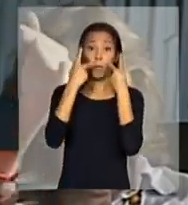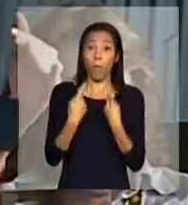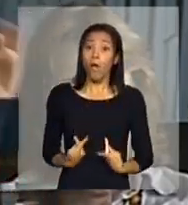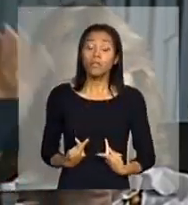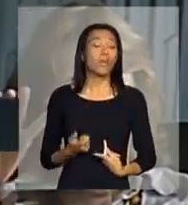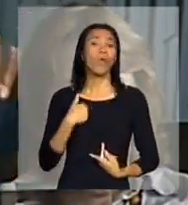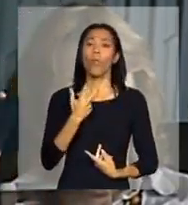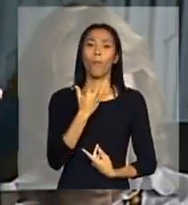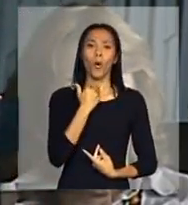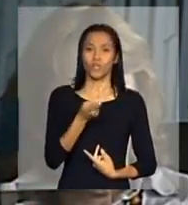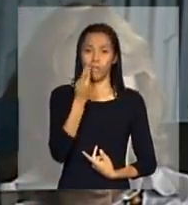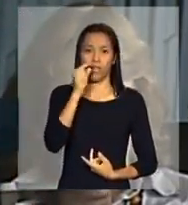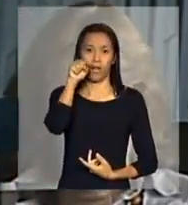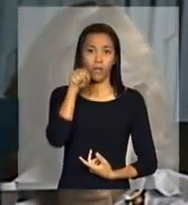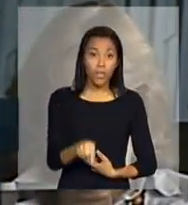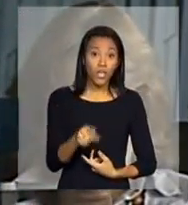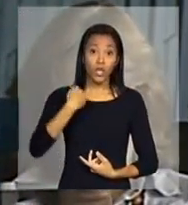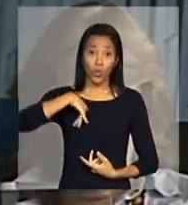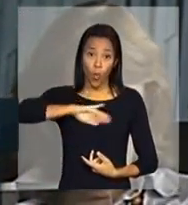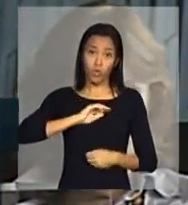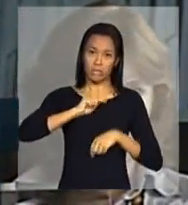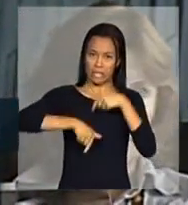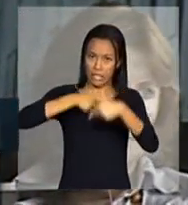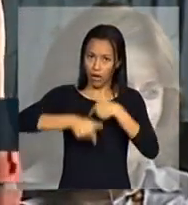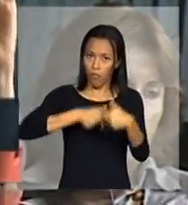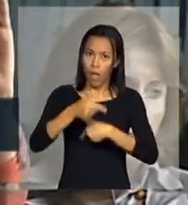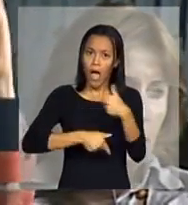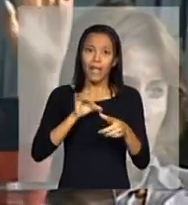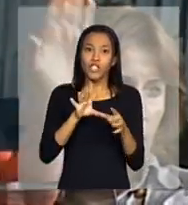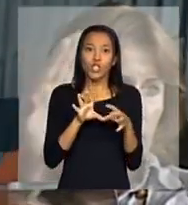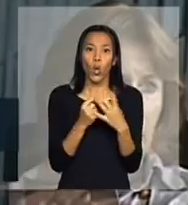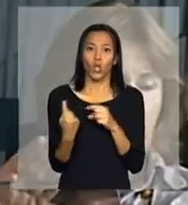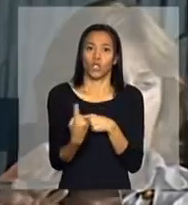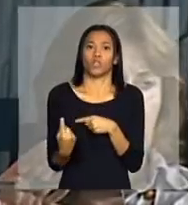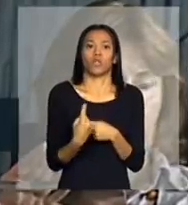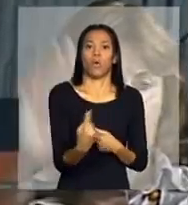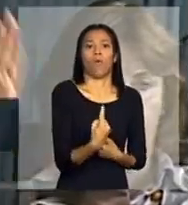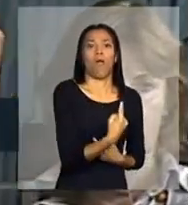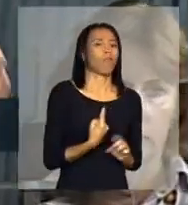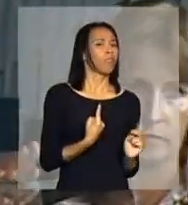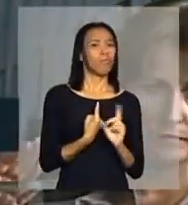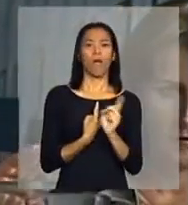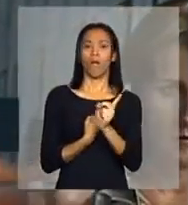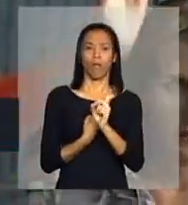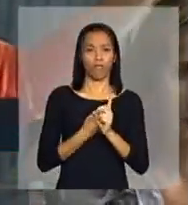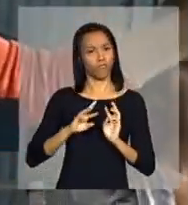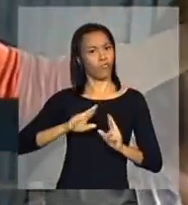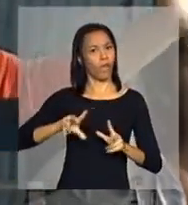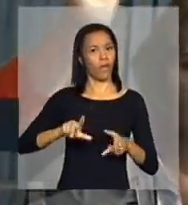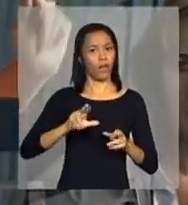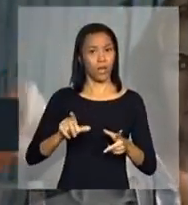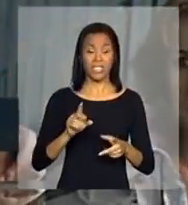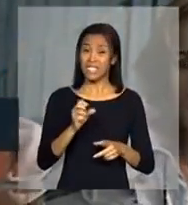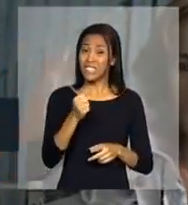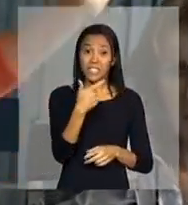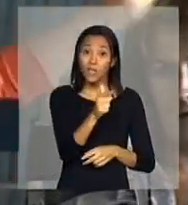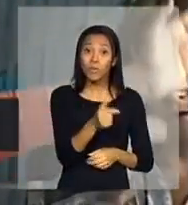posso aqui dizer que o nosso trabalho se dá isolado ou sozinho. Ao contrário, sem a